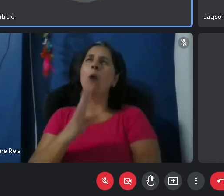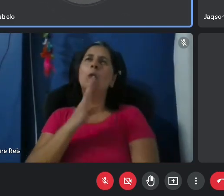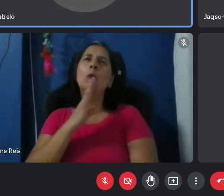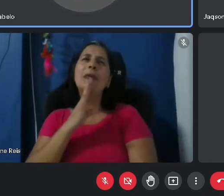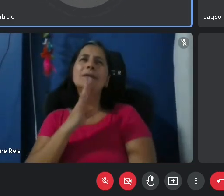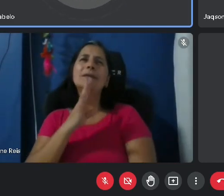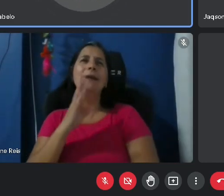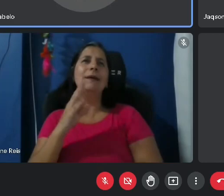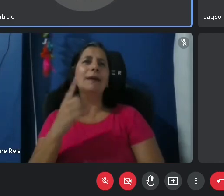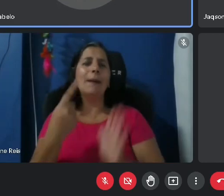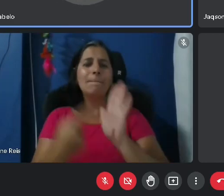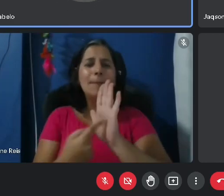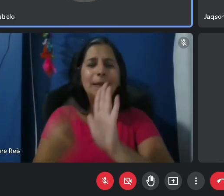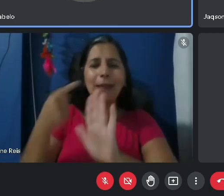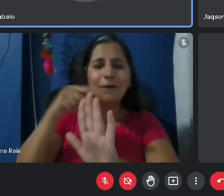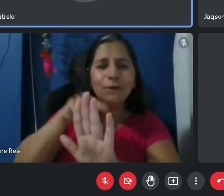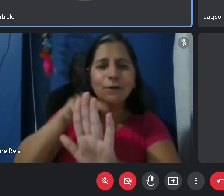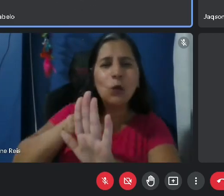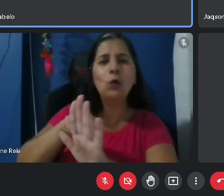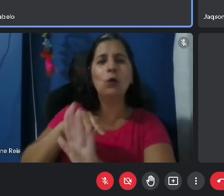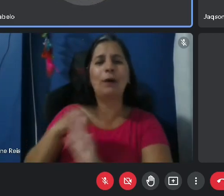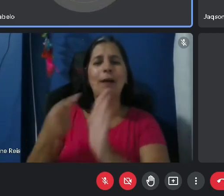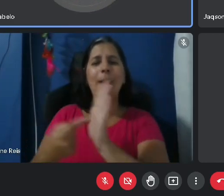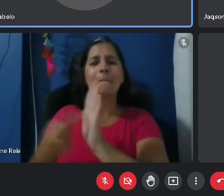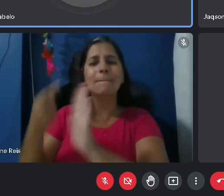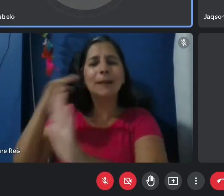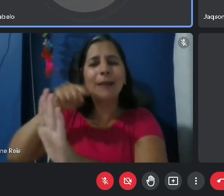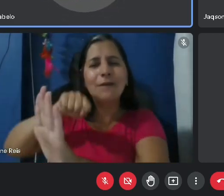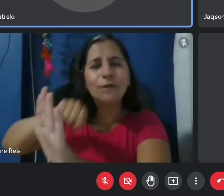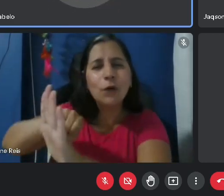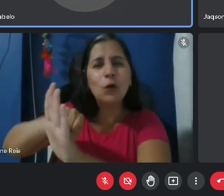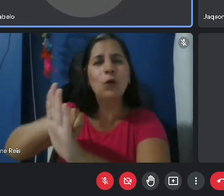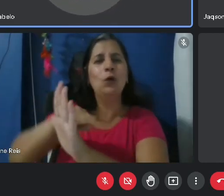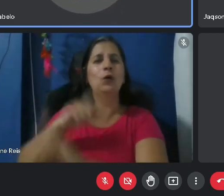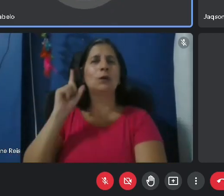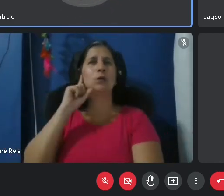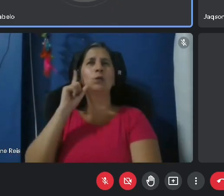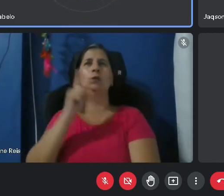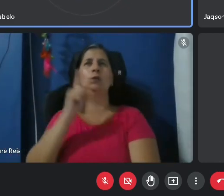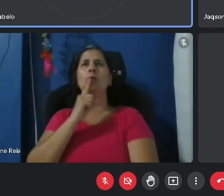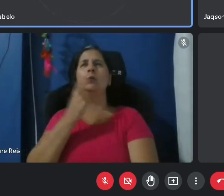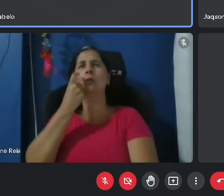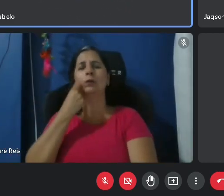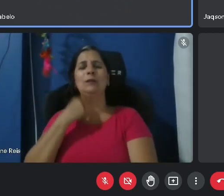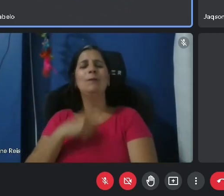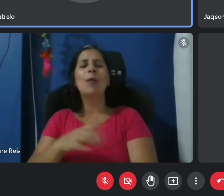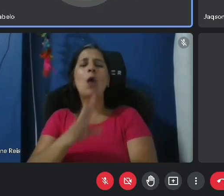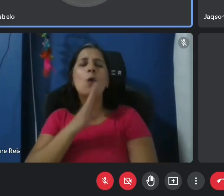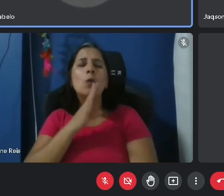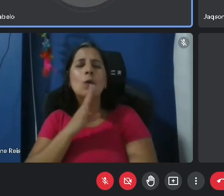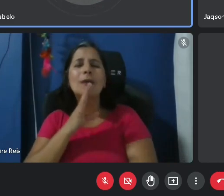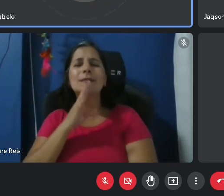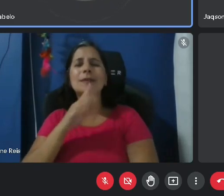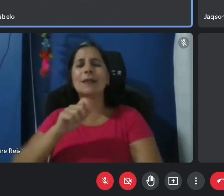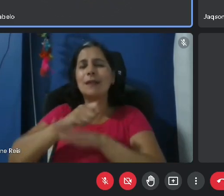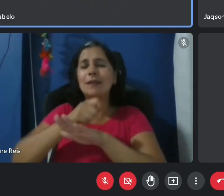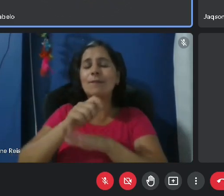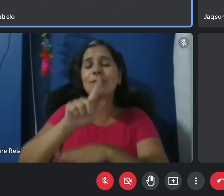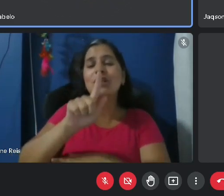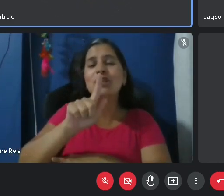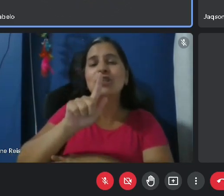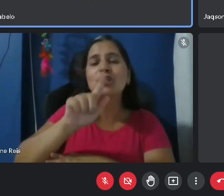bilíngue, conhecer o jeito surdo, conhecer as metáforas do surdo,